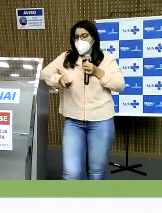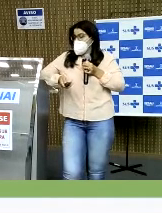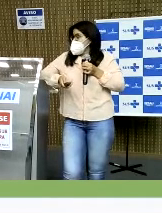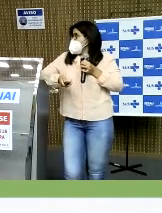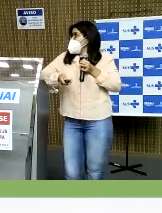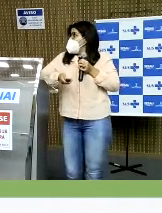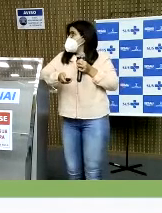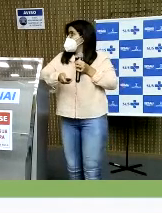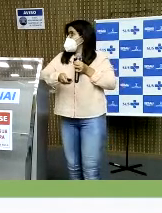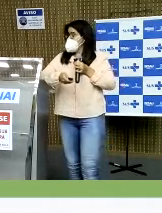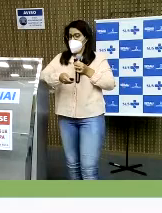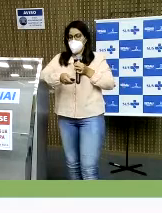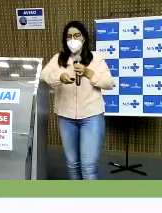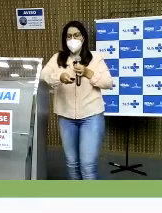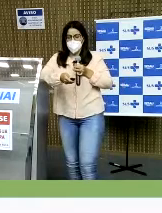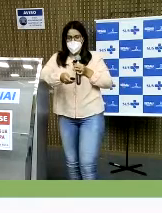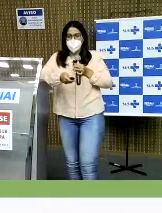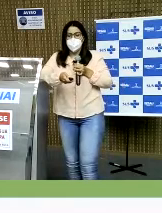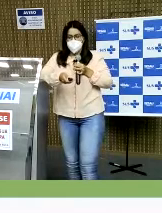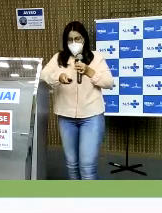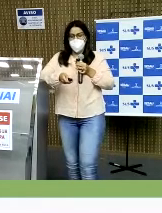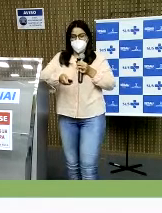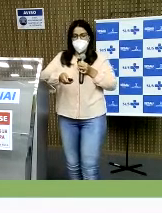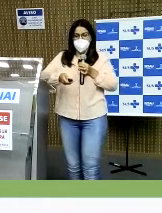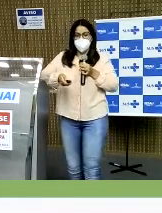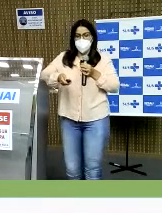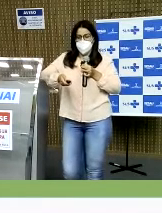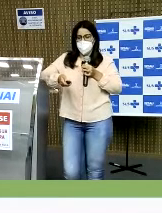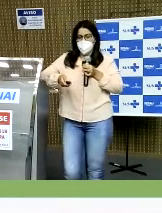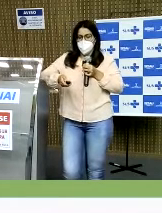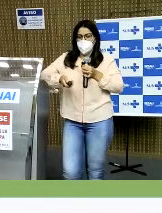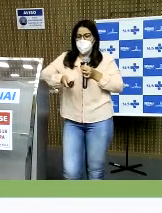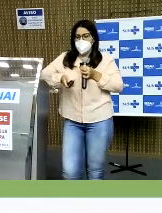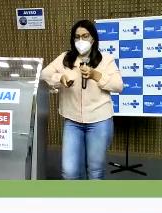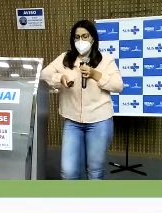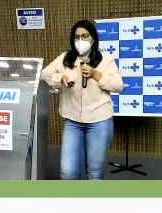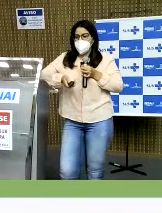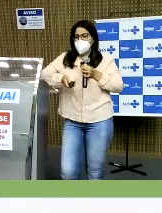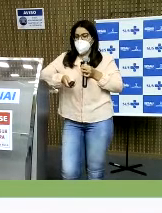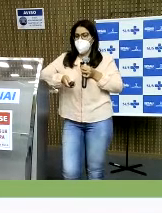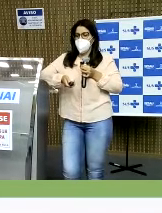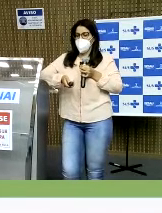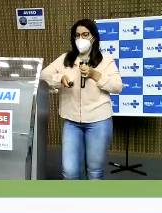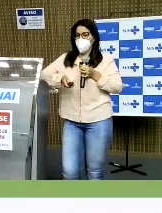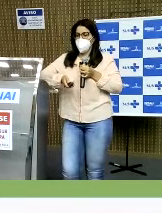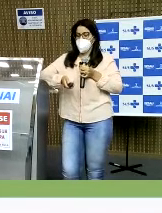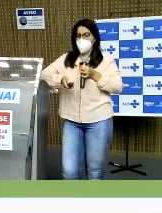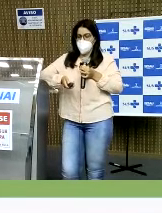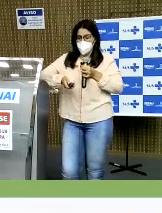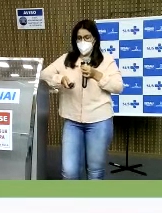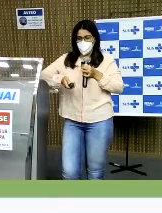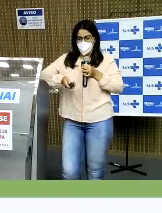vezes, como a nossa consulta ela fica agendada semanalmente da gestante no final da gravidez, ela já vem